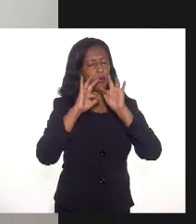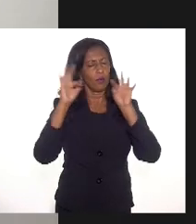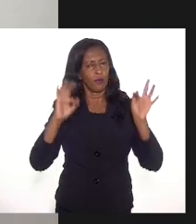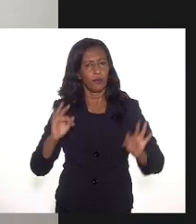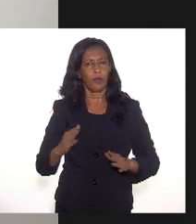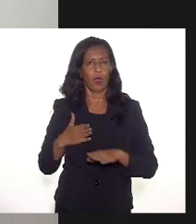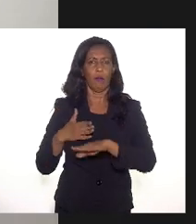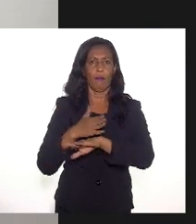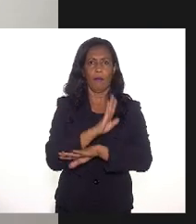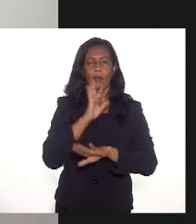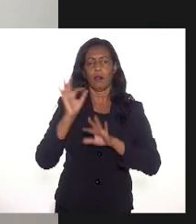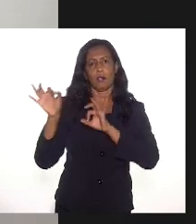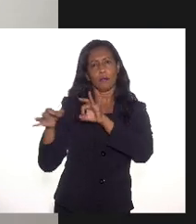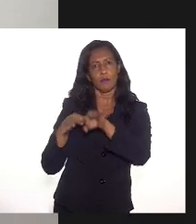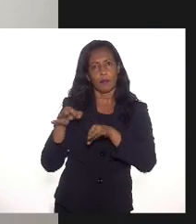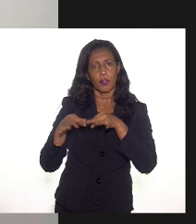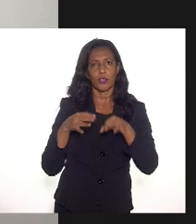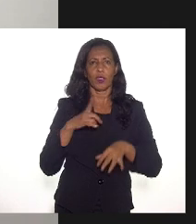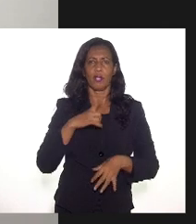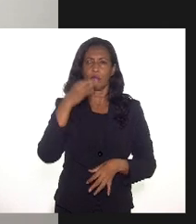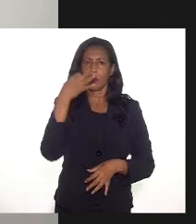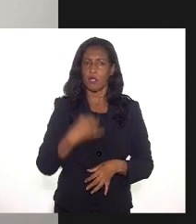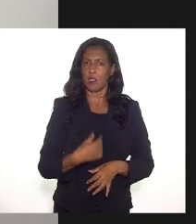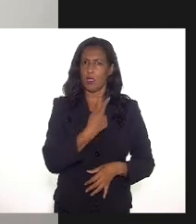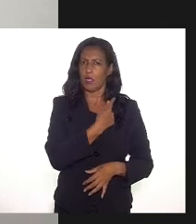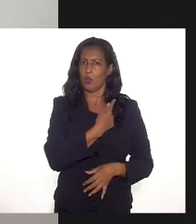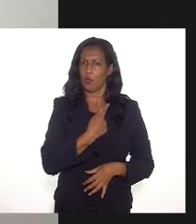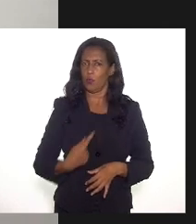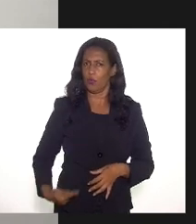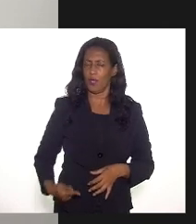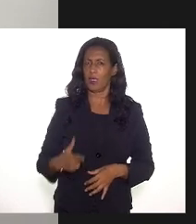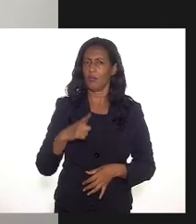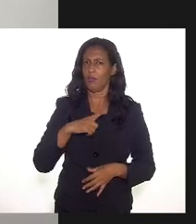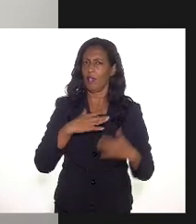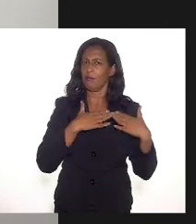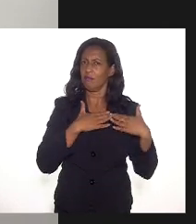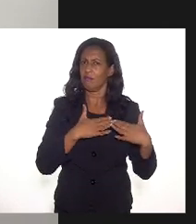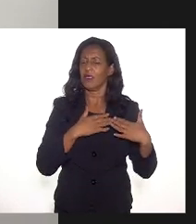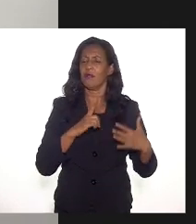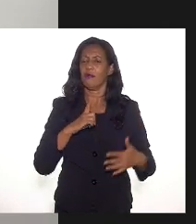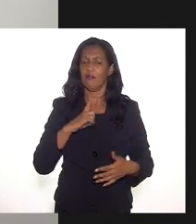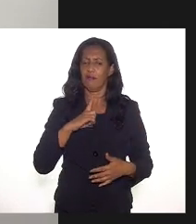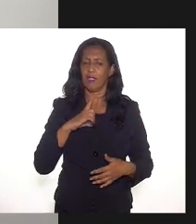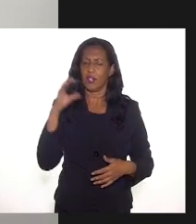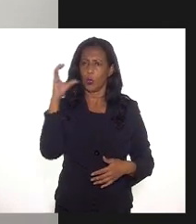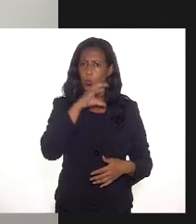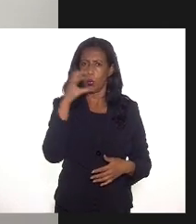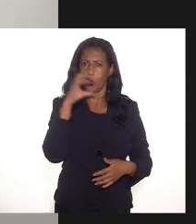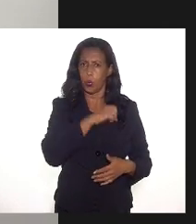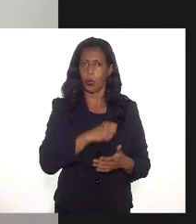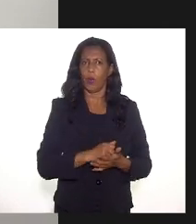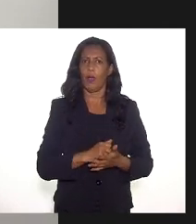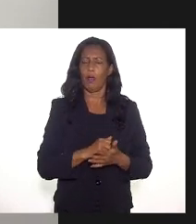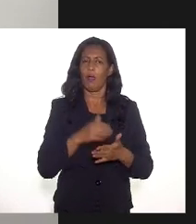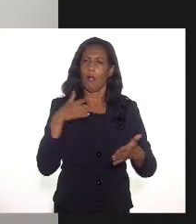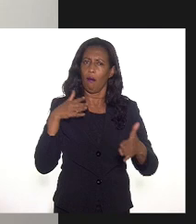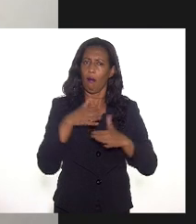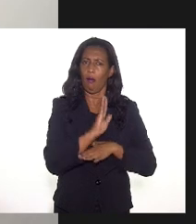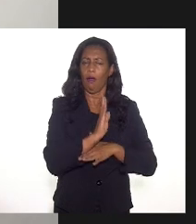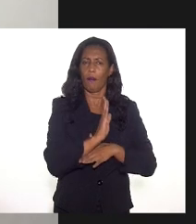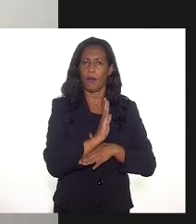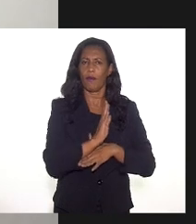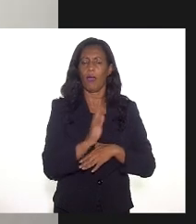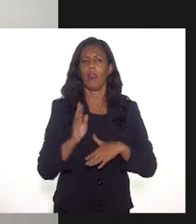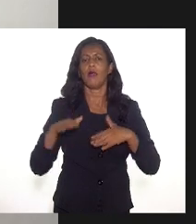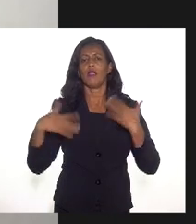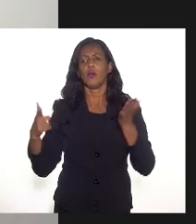projeto que eu tenho certeza que o nosso governador Cláudio Castro vai ter a sensibilidade necessária de rapidamente aprovar e o